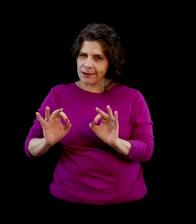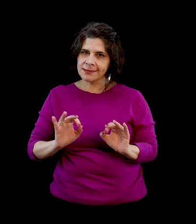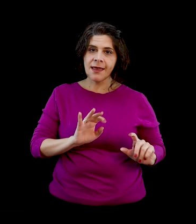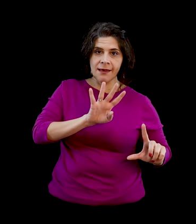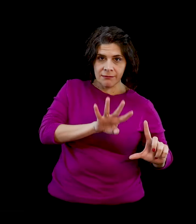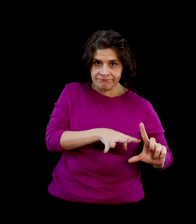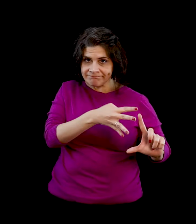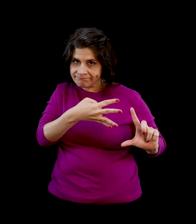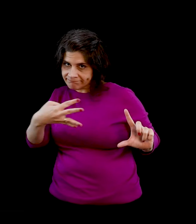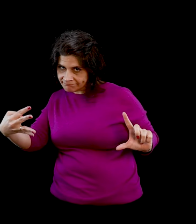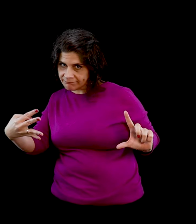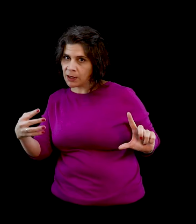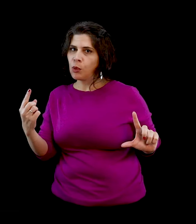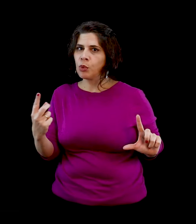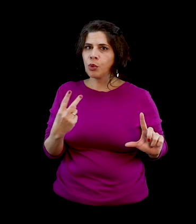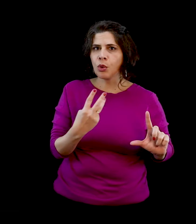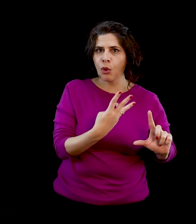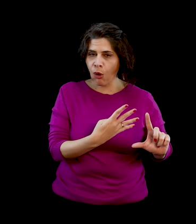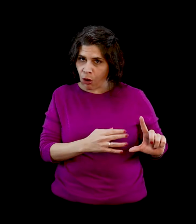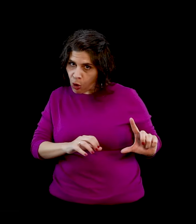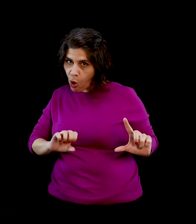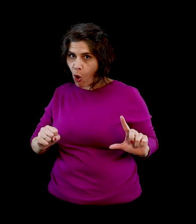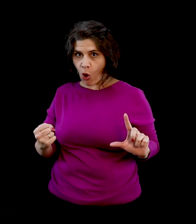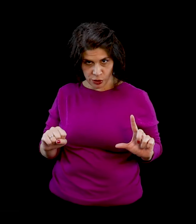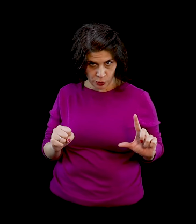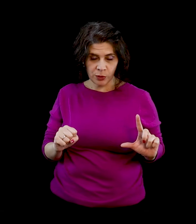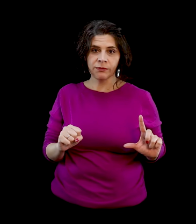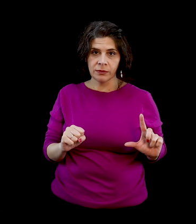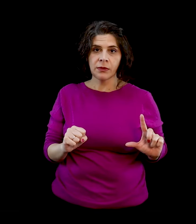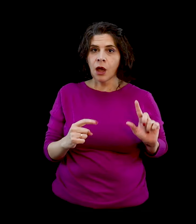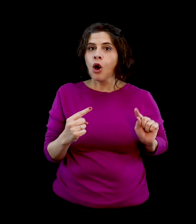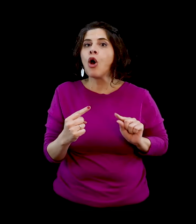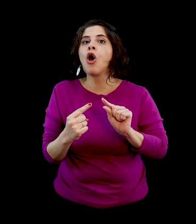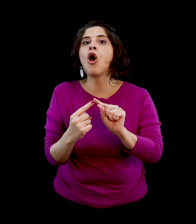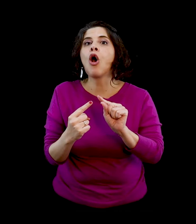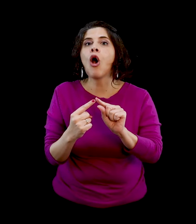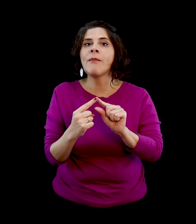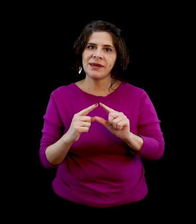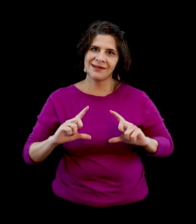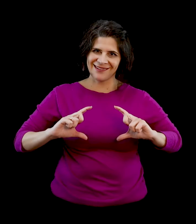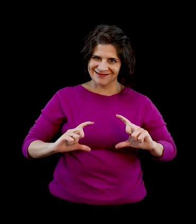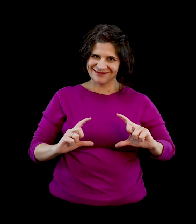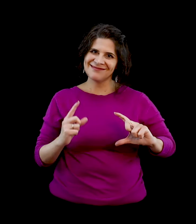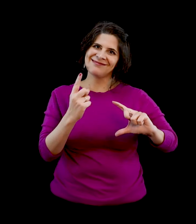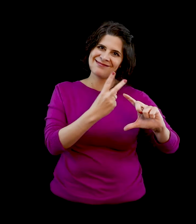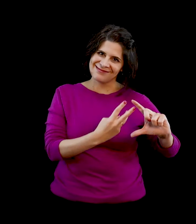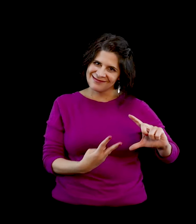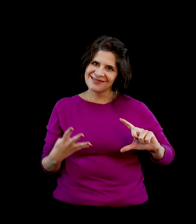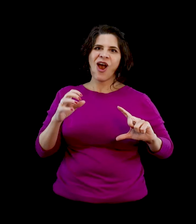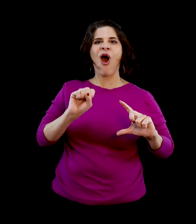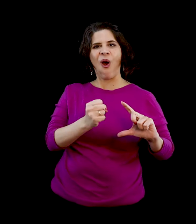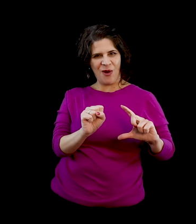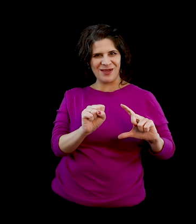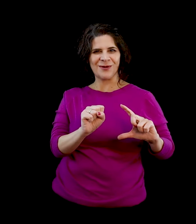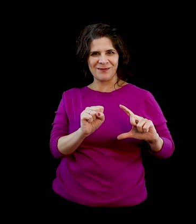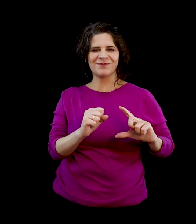diagrama com 8 quadros que são correspondentes aos 8 quadros do nosso